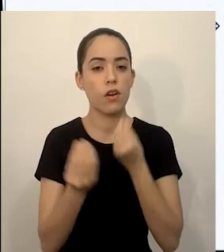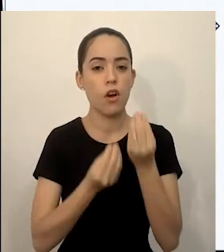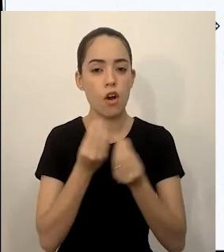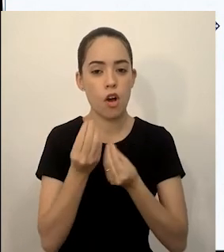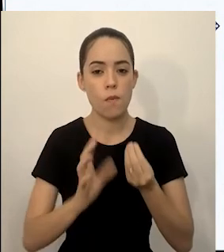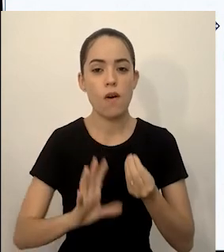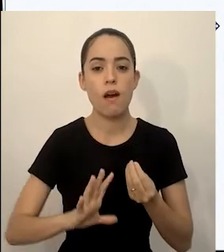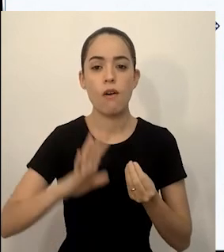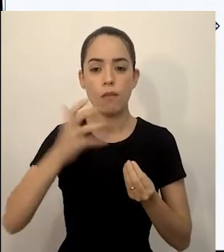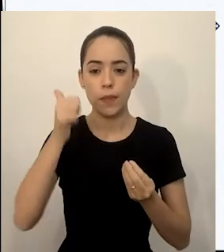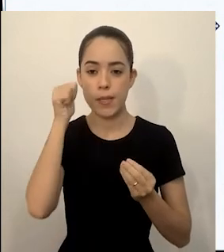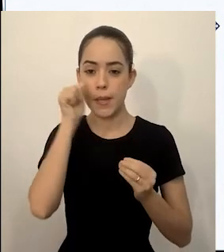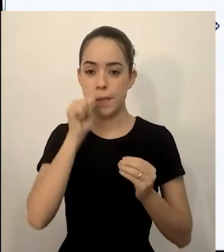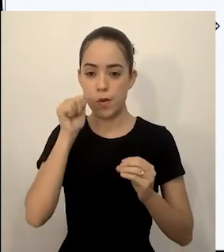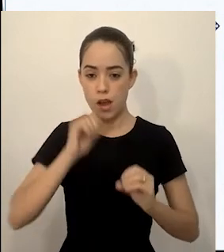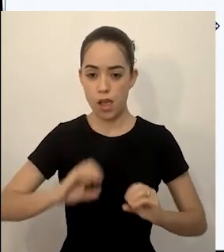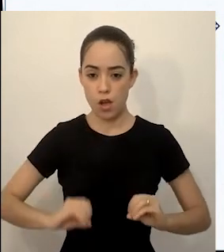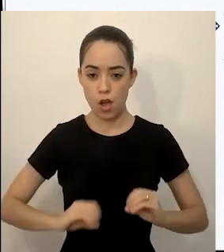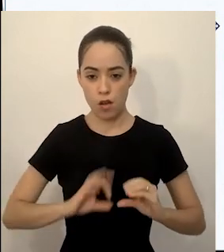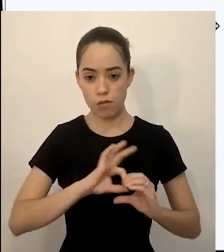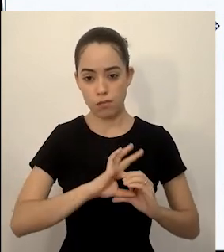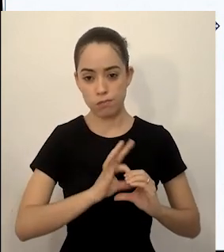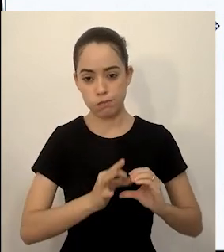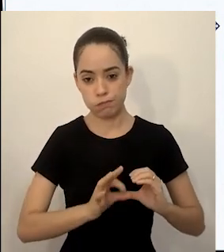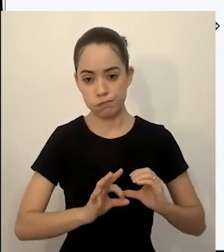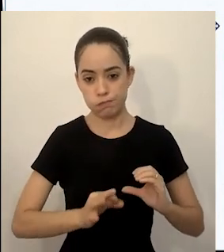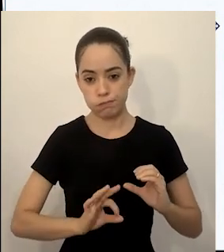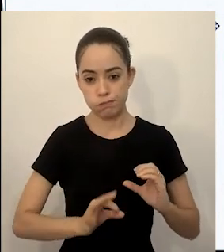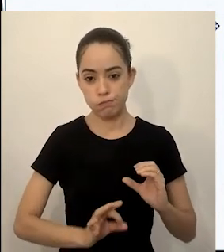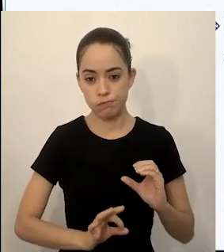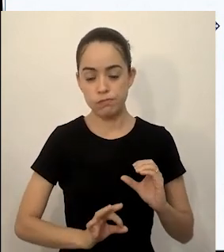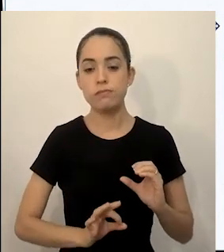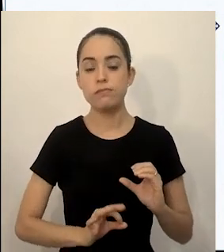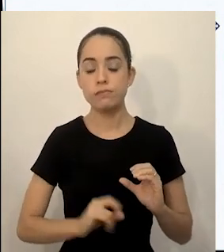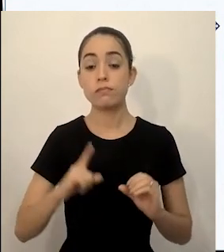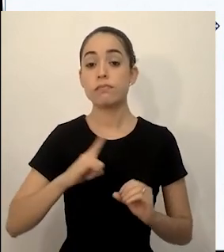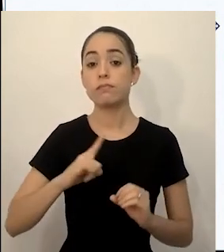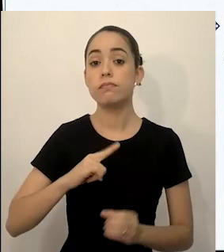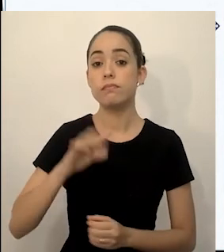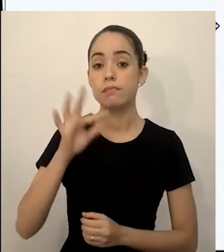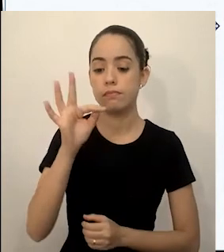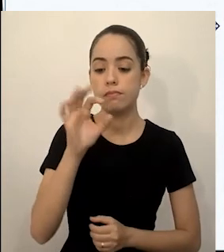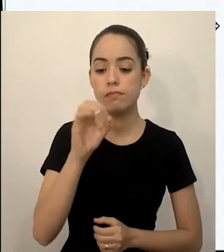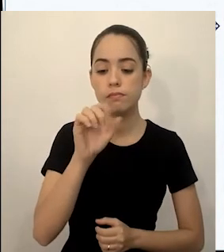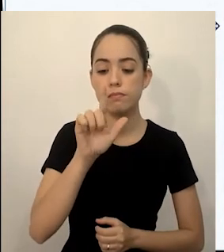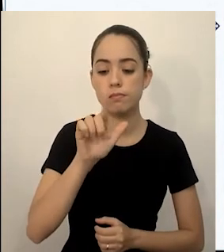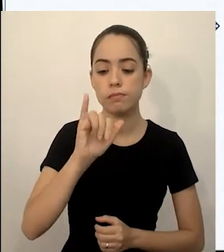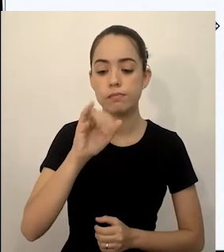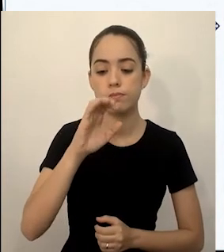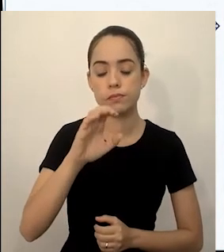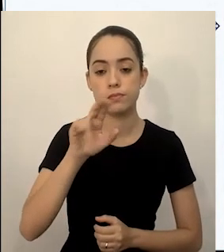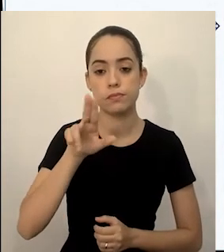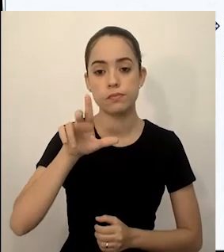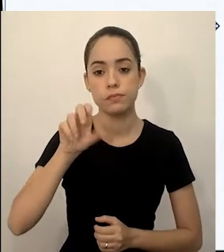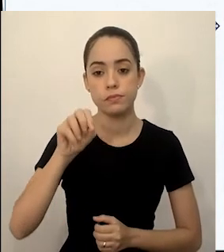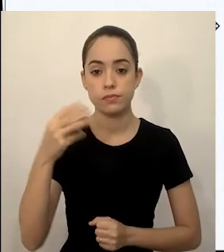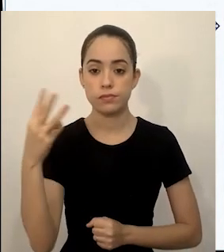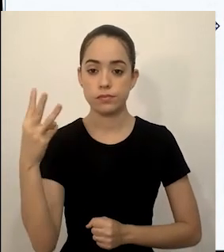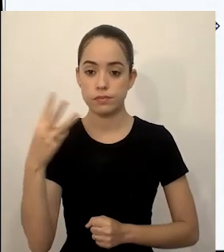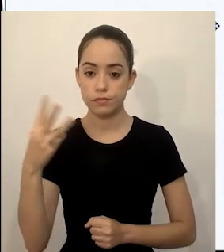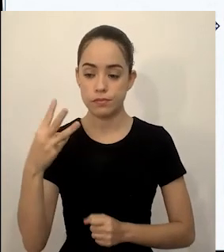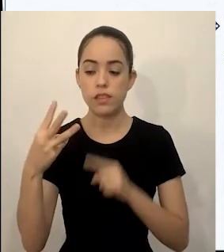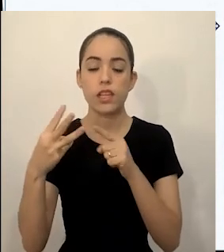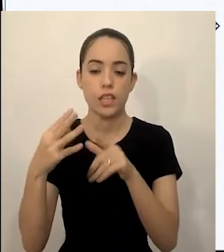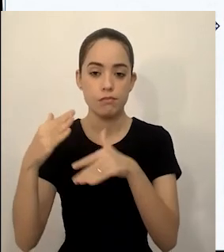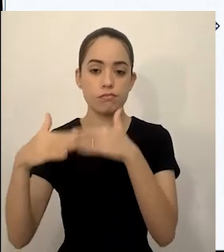Seguindo-se o processo de ovulação, os folículos terciários passam pelo